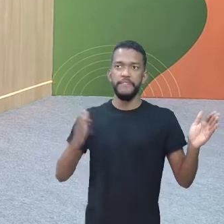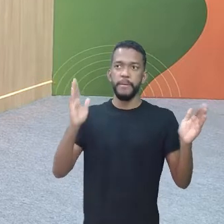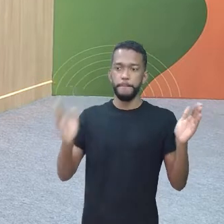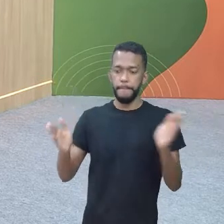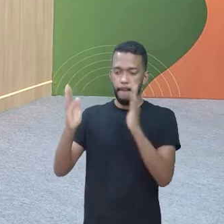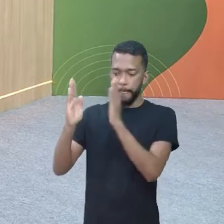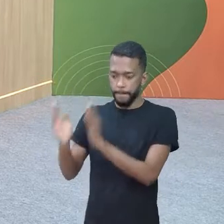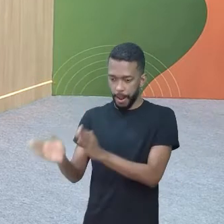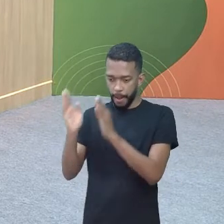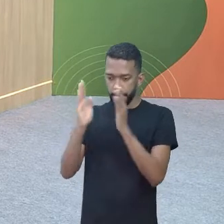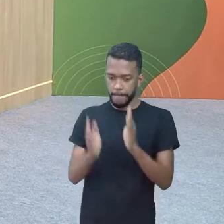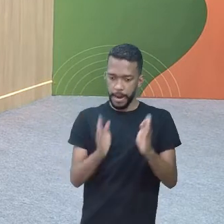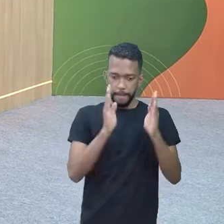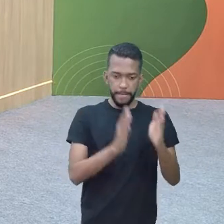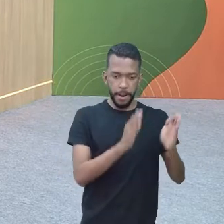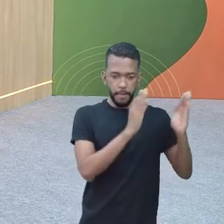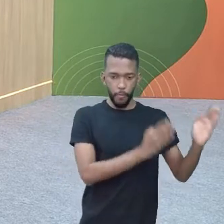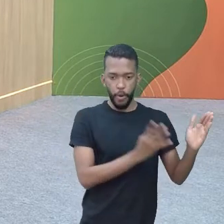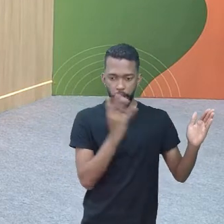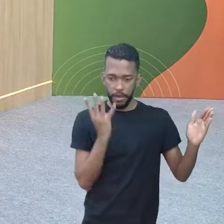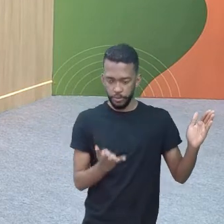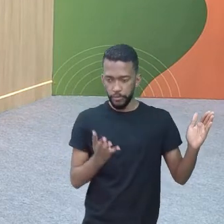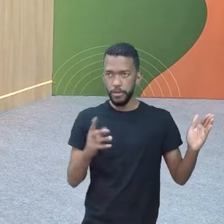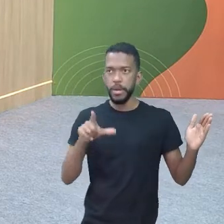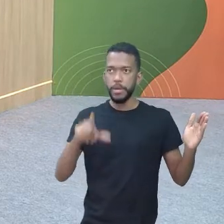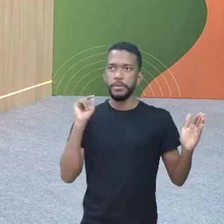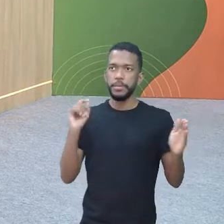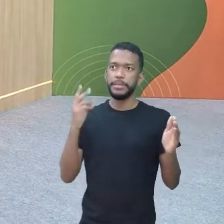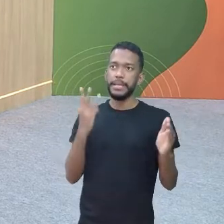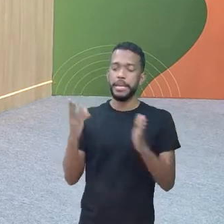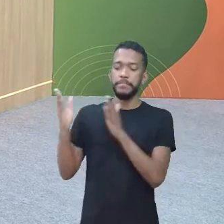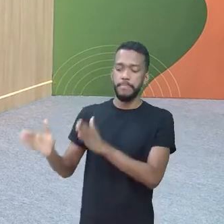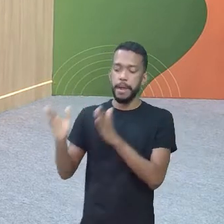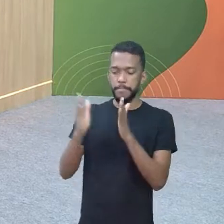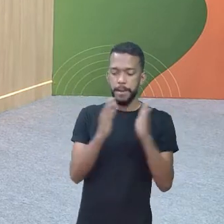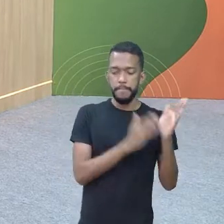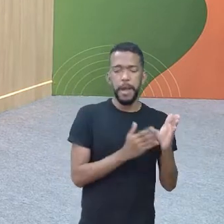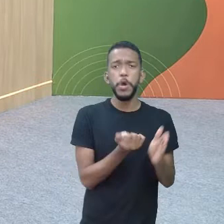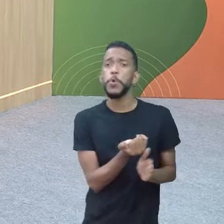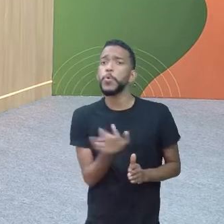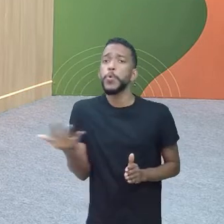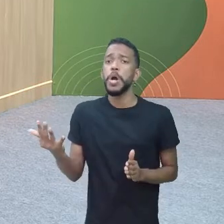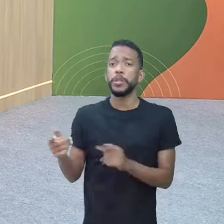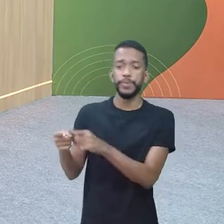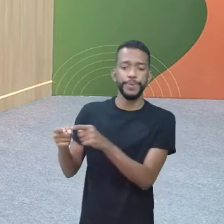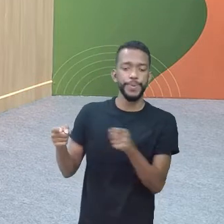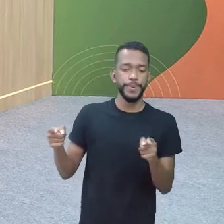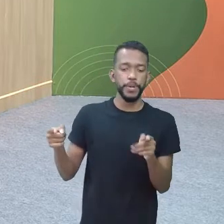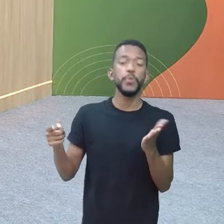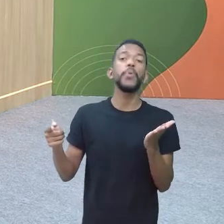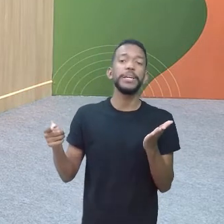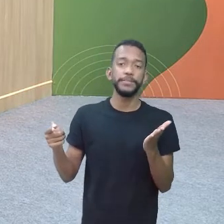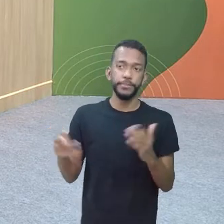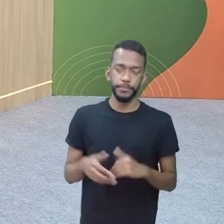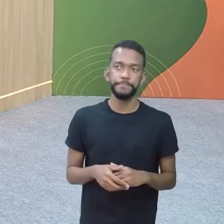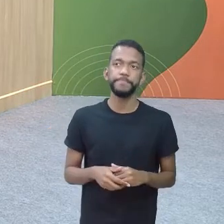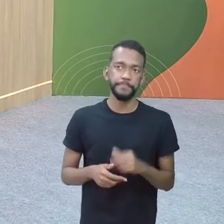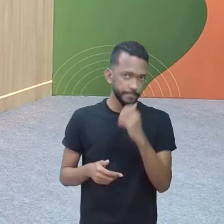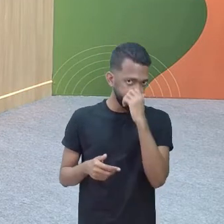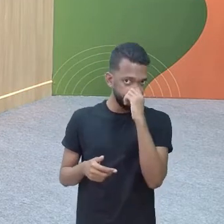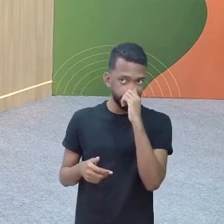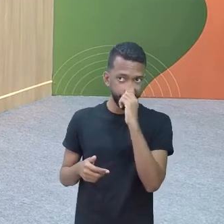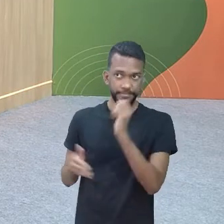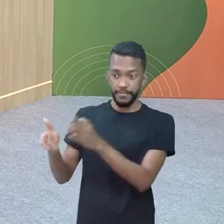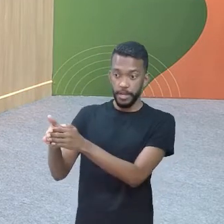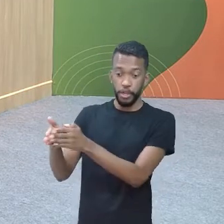a fração desse valor para saber a quantidade de quilômetros que foram percorridas. Então, qual que era a ideia aqui, né? A